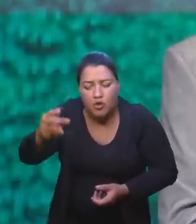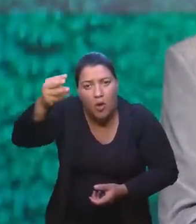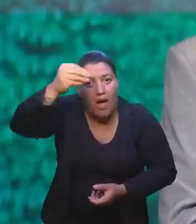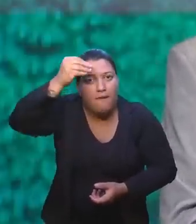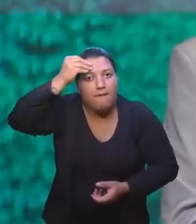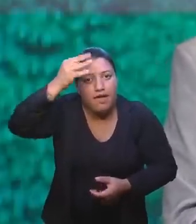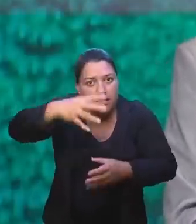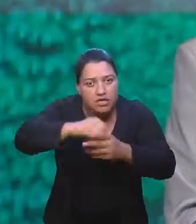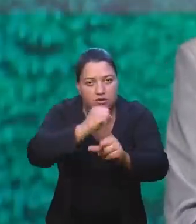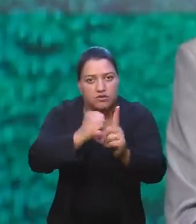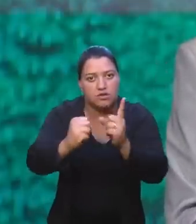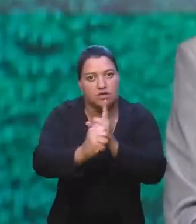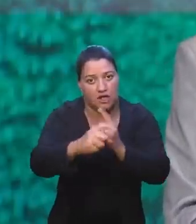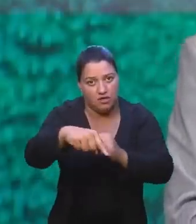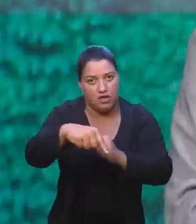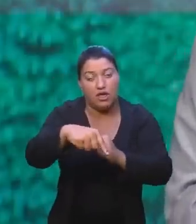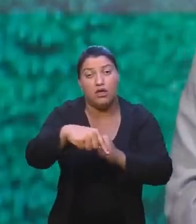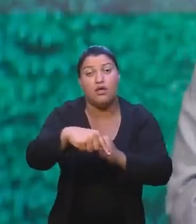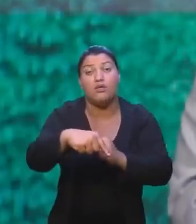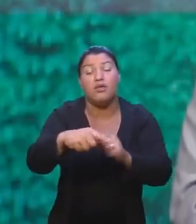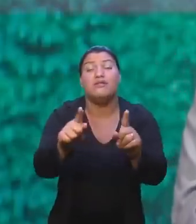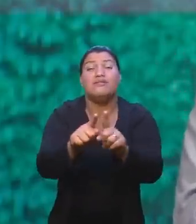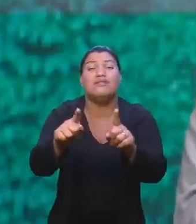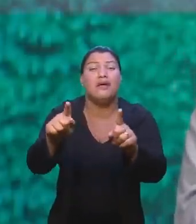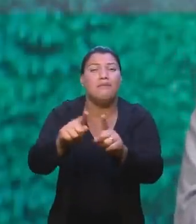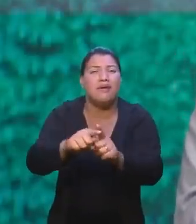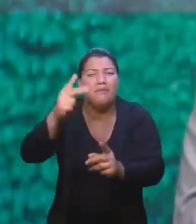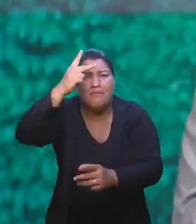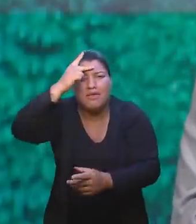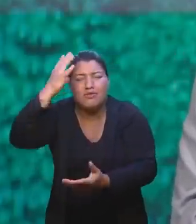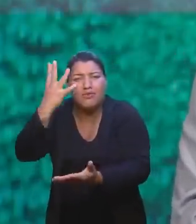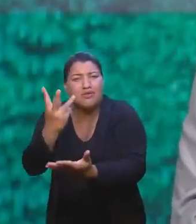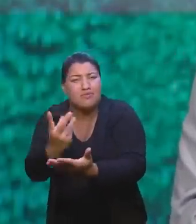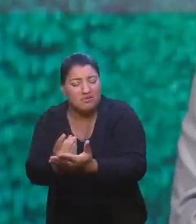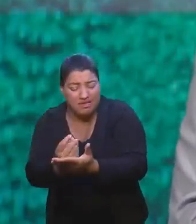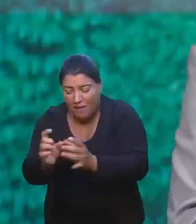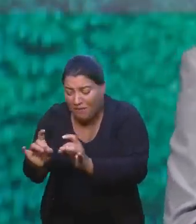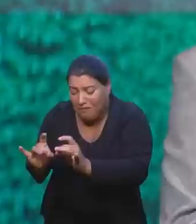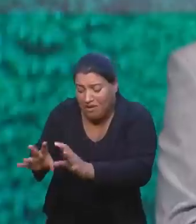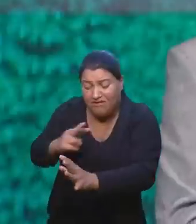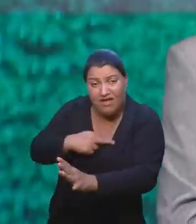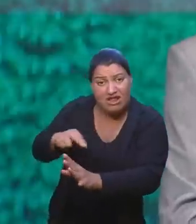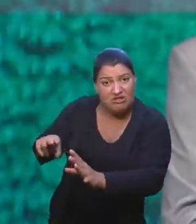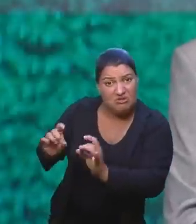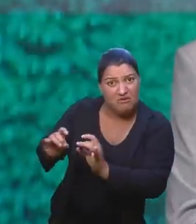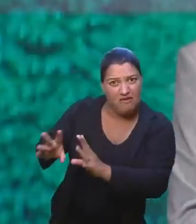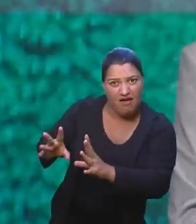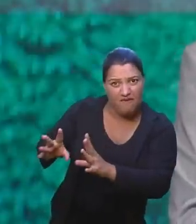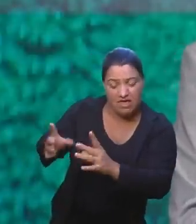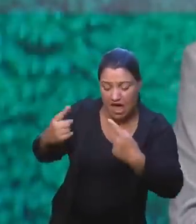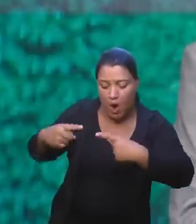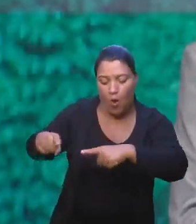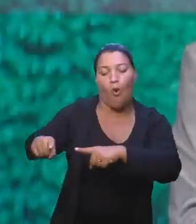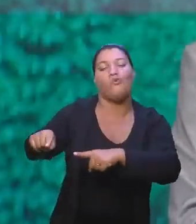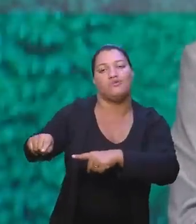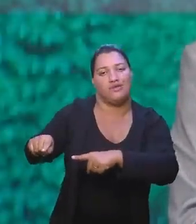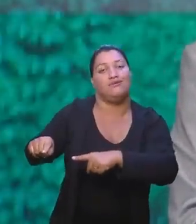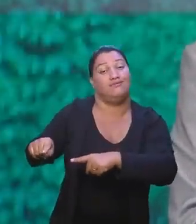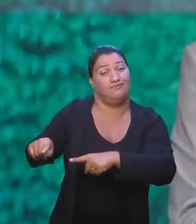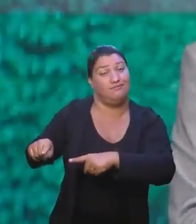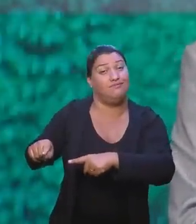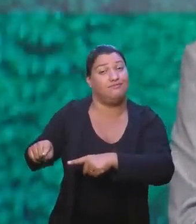sociedade de Paris, espíritas que abandonavam o espiritismo e caluniavam o codificador.